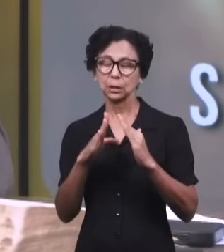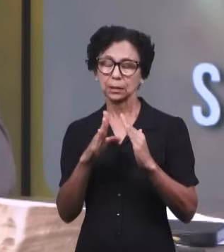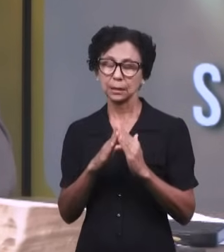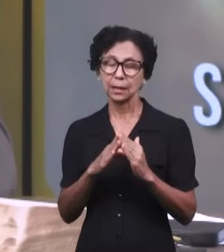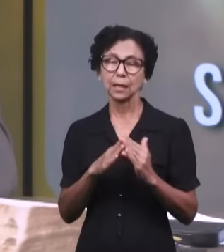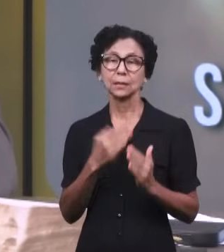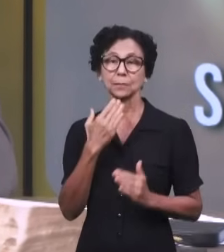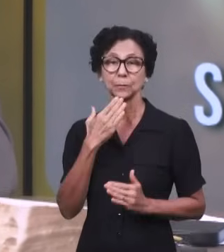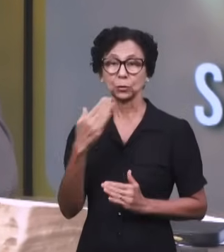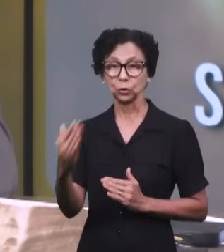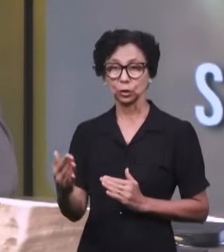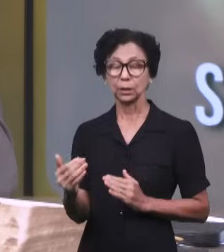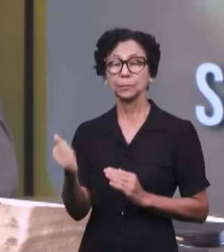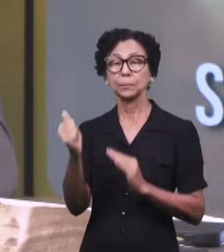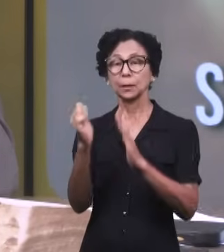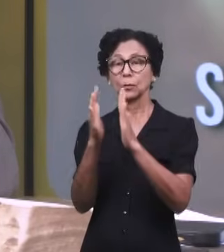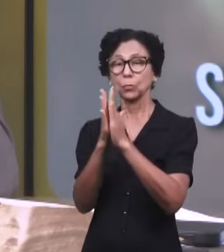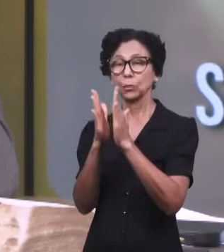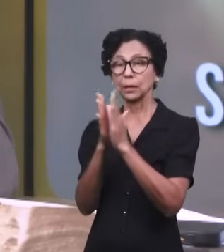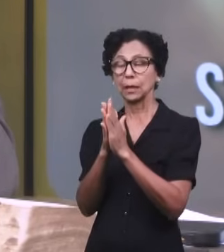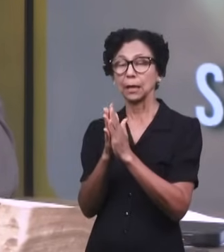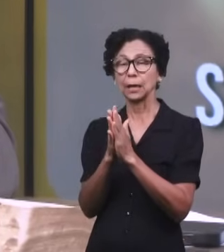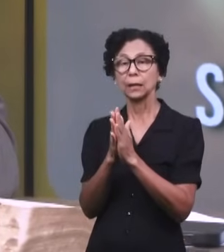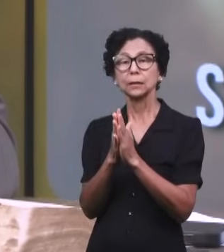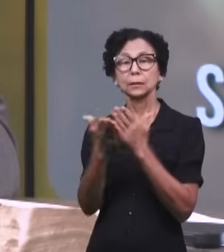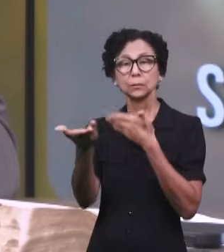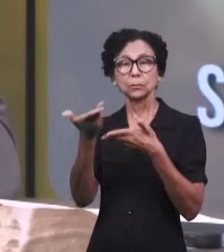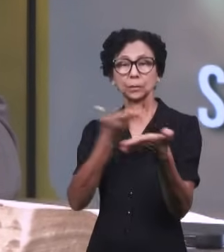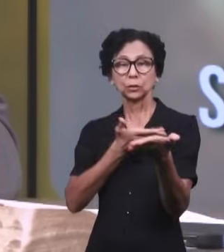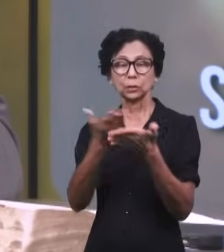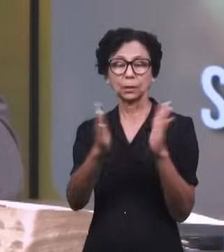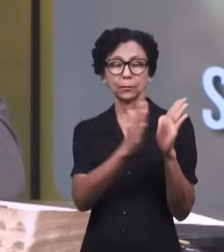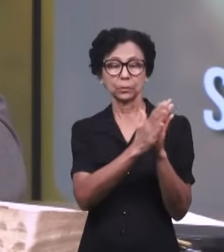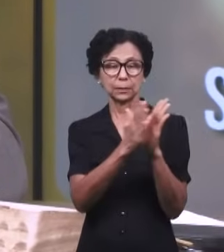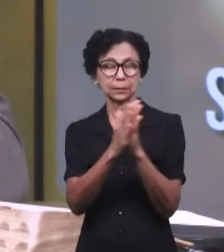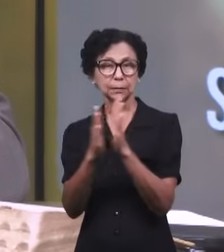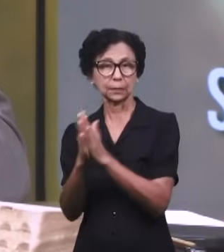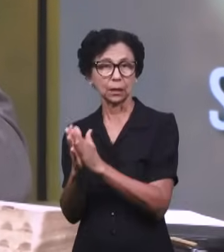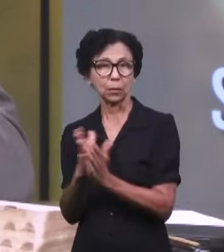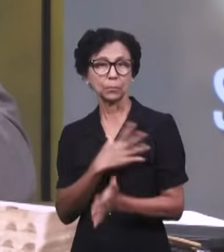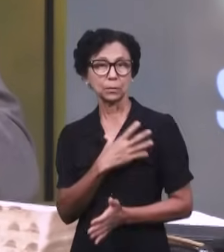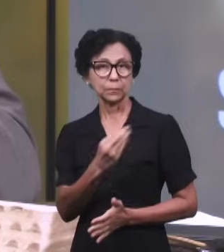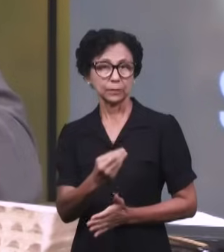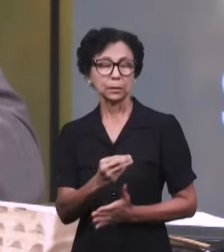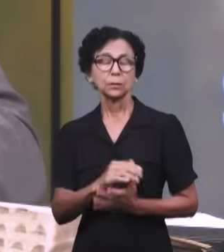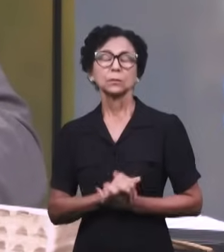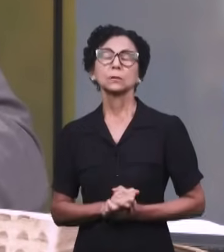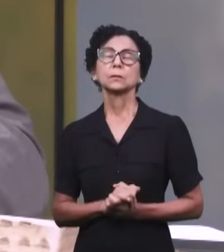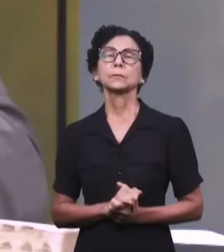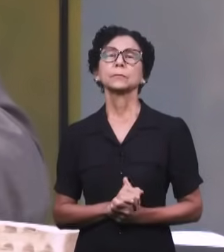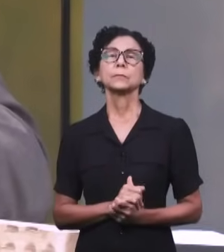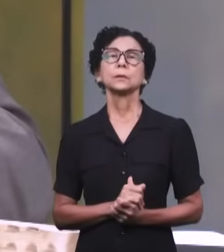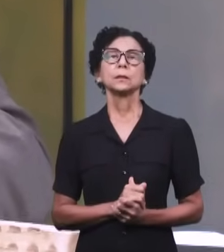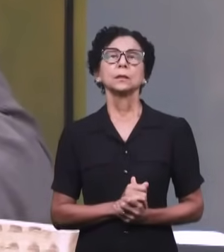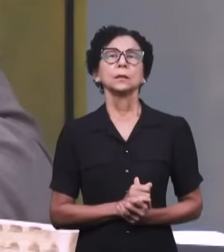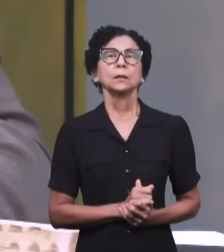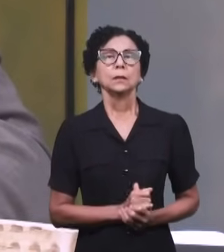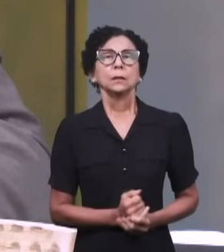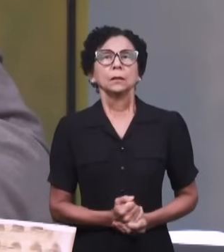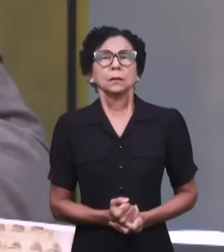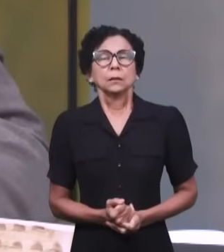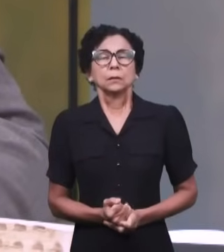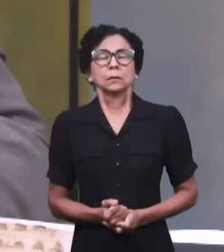né? Então nós temos hoje falado muito dessa ministração dos anjos, né? Nós temos muita evidência no nosso que nós estamos vivendo